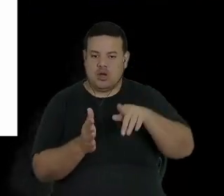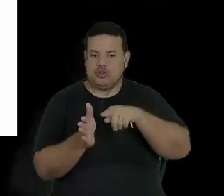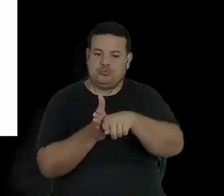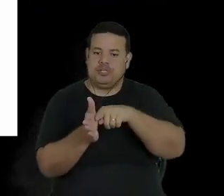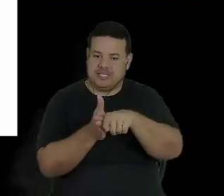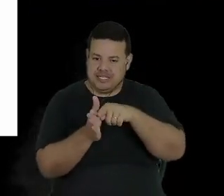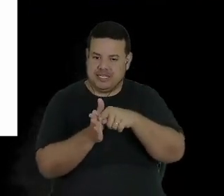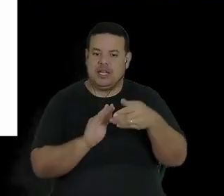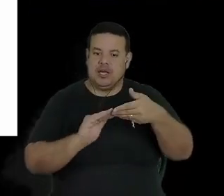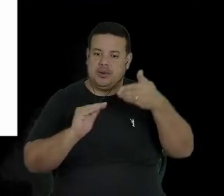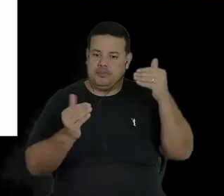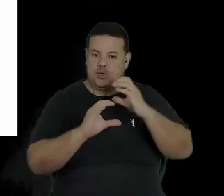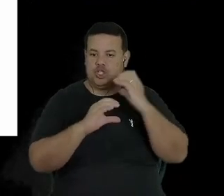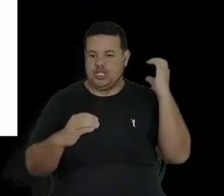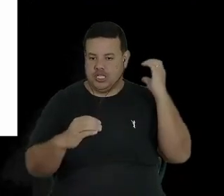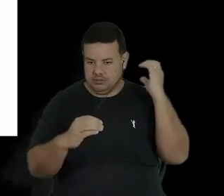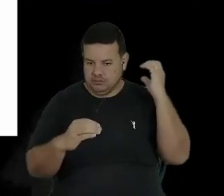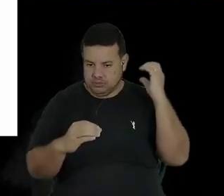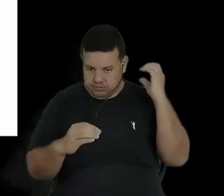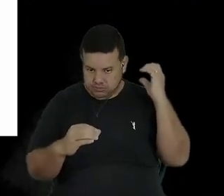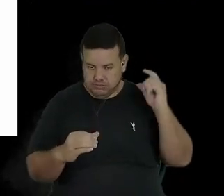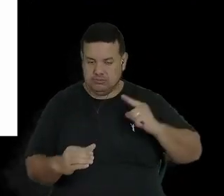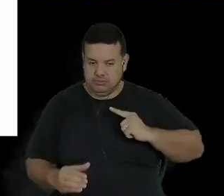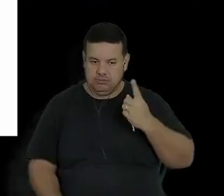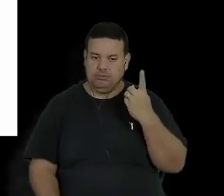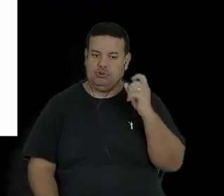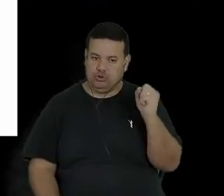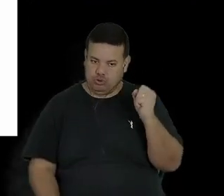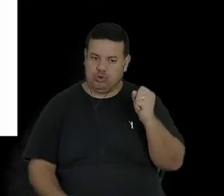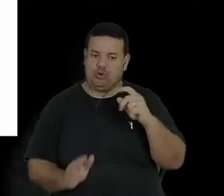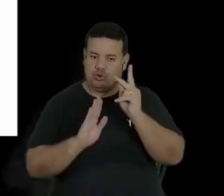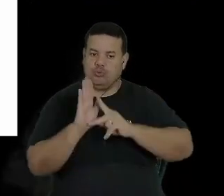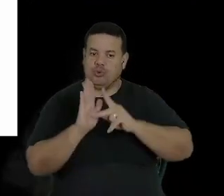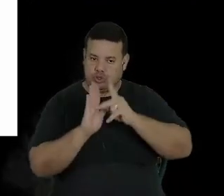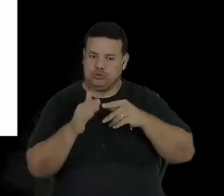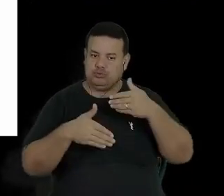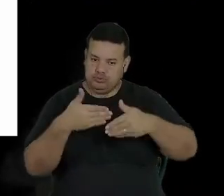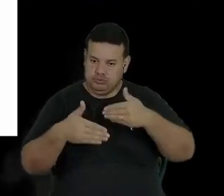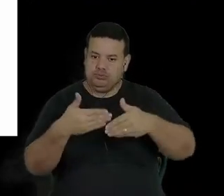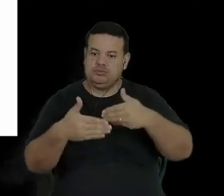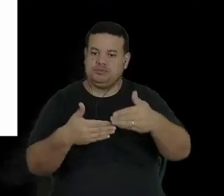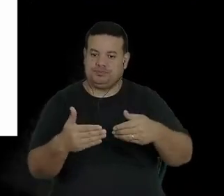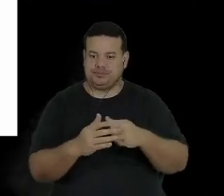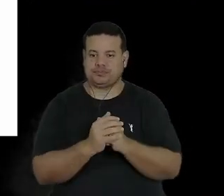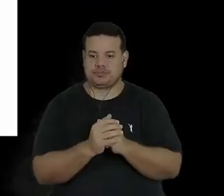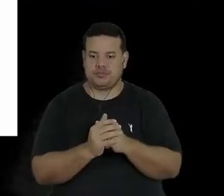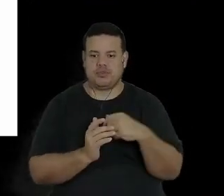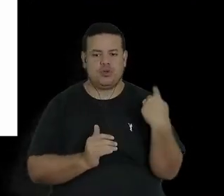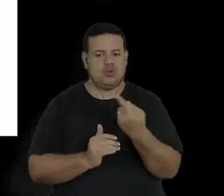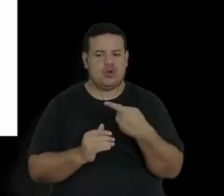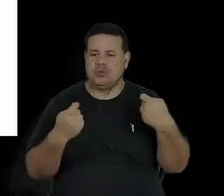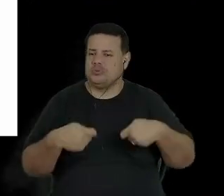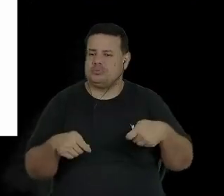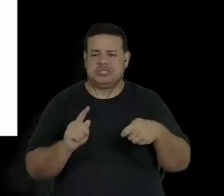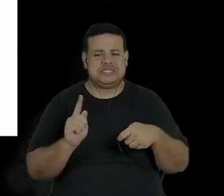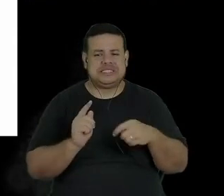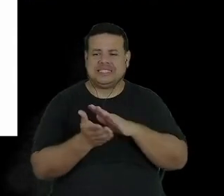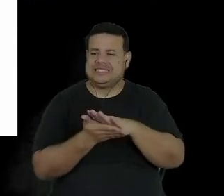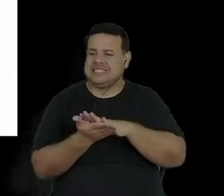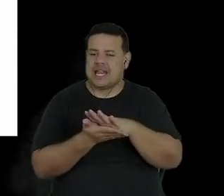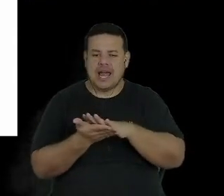projetos. Nós estamos com 18 projetos em andamento. Tá? Nós não precisamos de nada para fazer com que isso